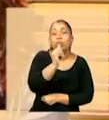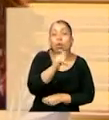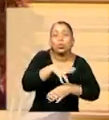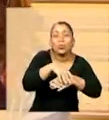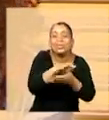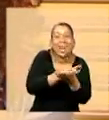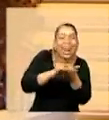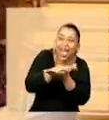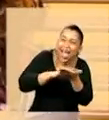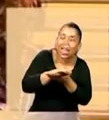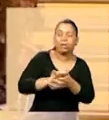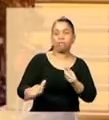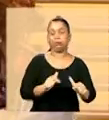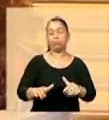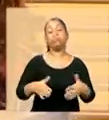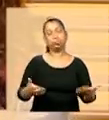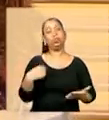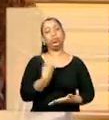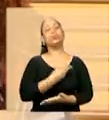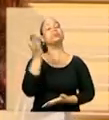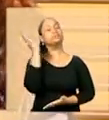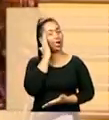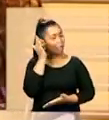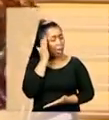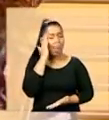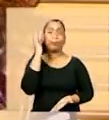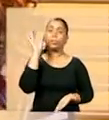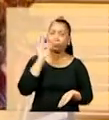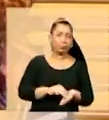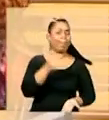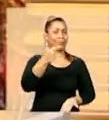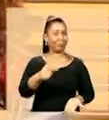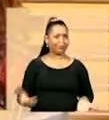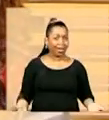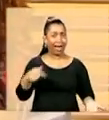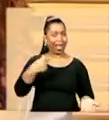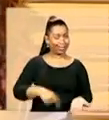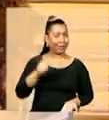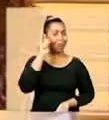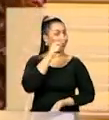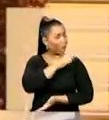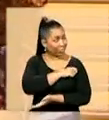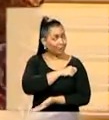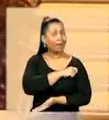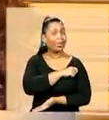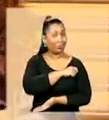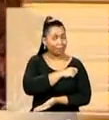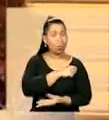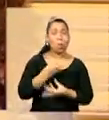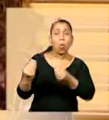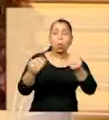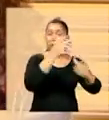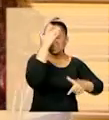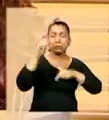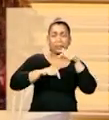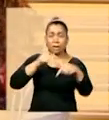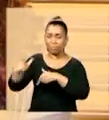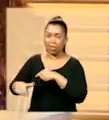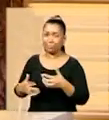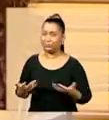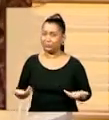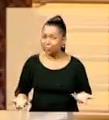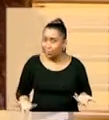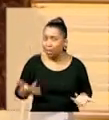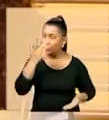notificada nenhuma doença relacionada ao trabalho. E nós sabemos que isso não é a realidade. Um município rico como São José do Rio Preto, que emprega tantas pessoas,